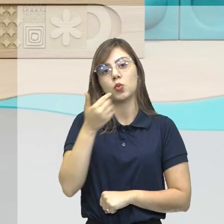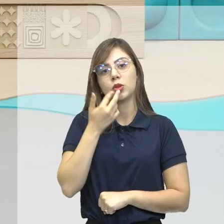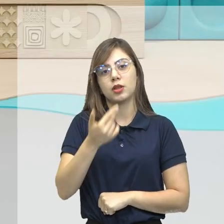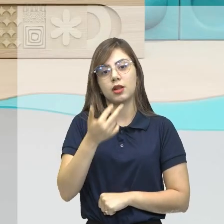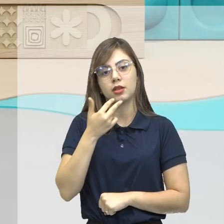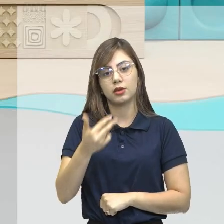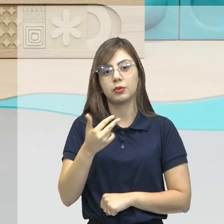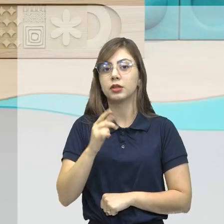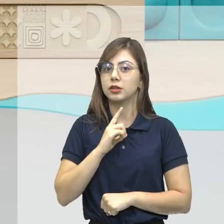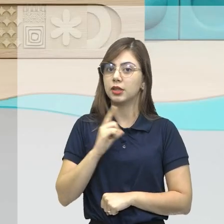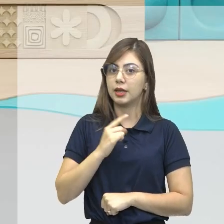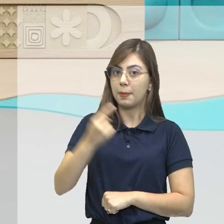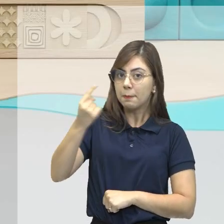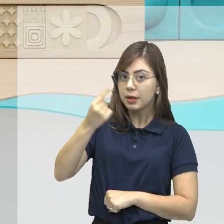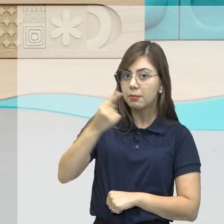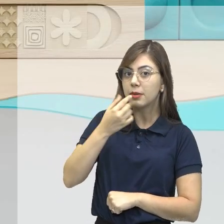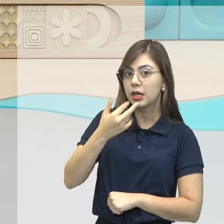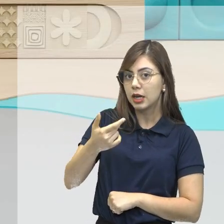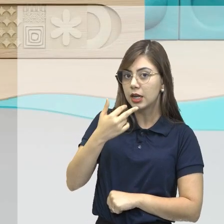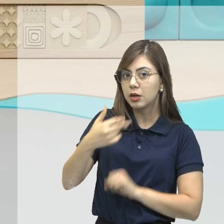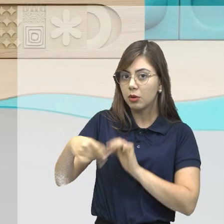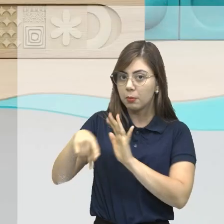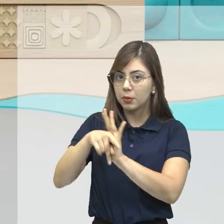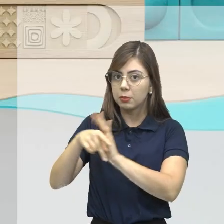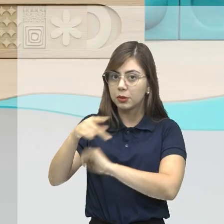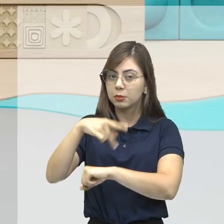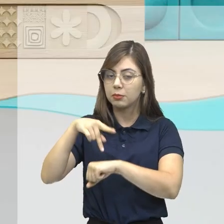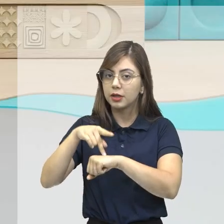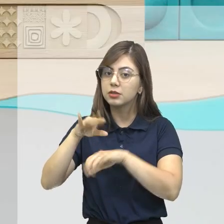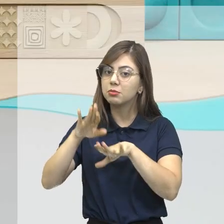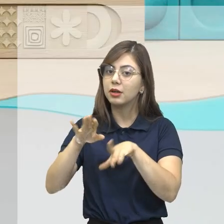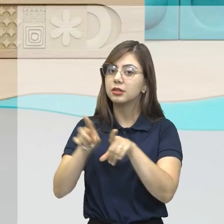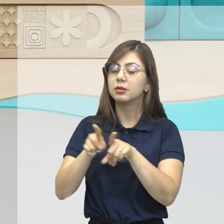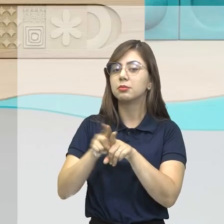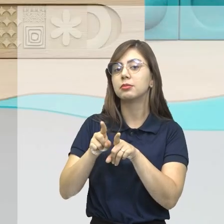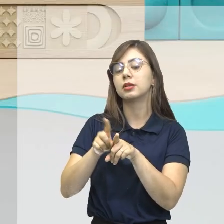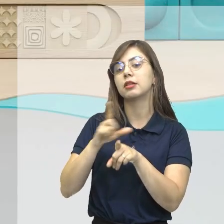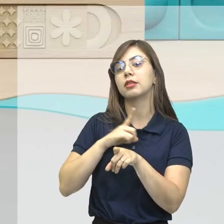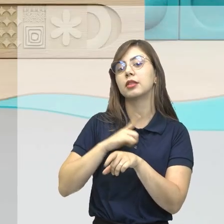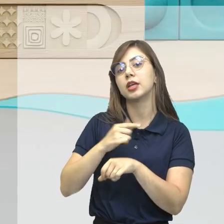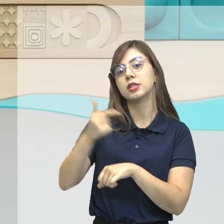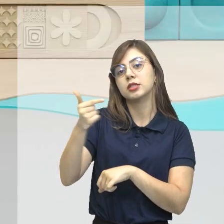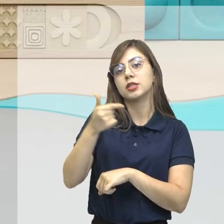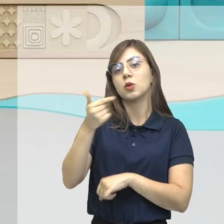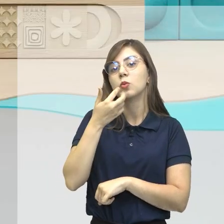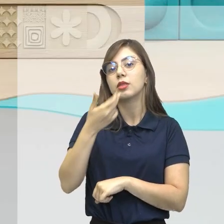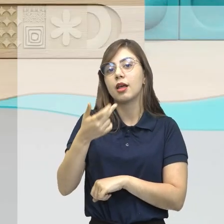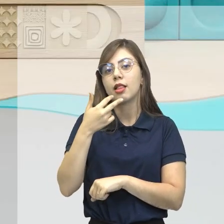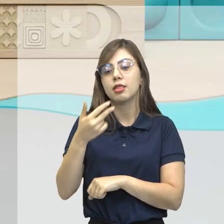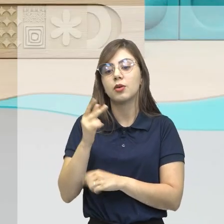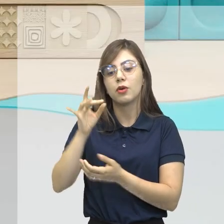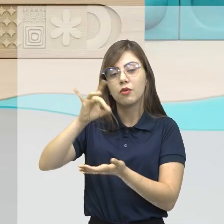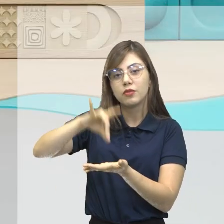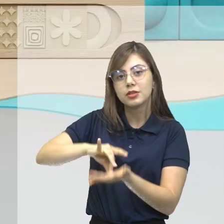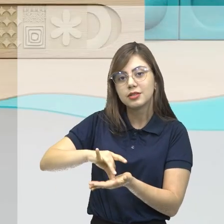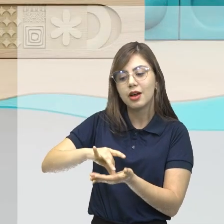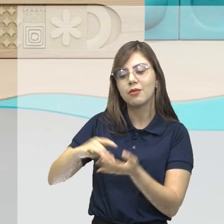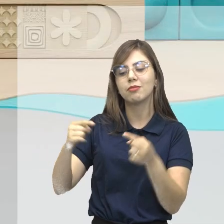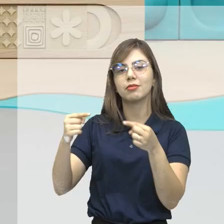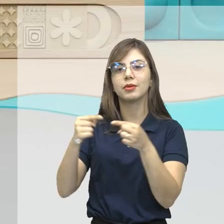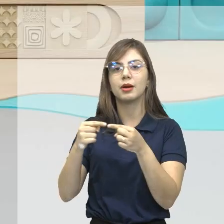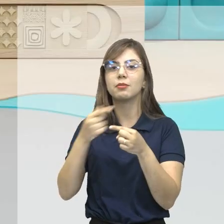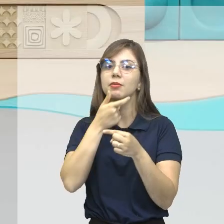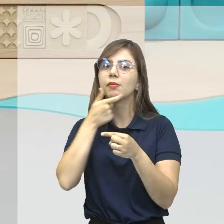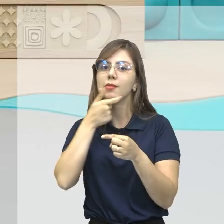tem a língua materna como língua, primeira língua, né? Como aqui a nossa língua portuguesa, E a segunda língua em alguns países é a